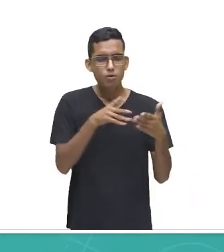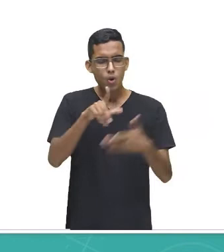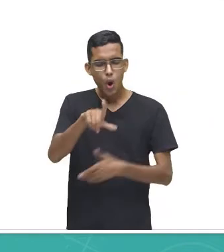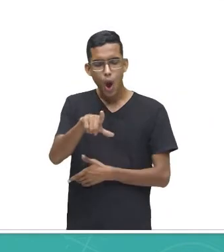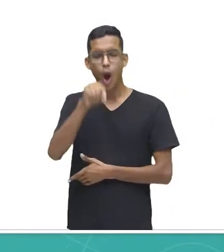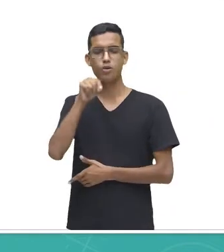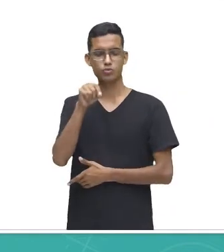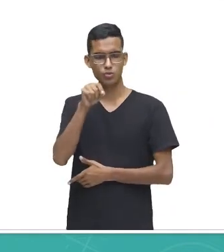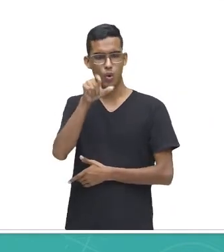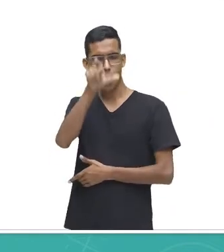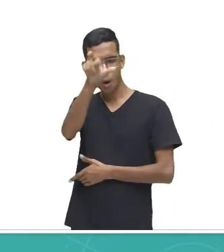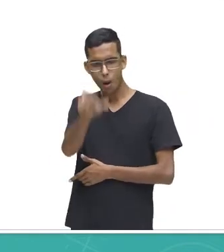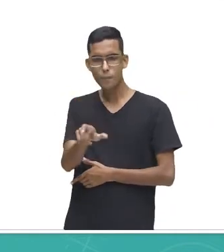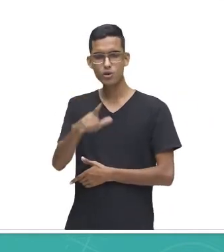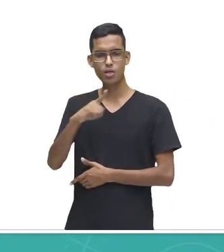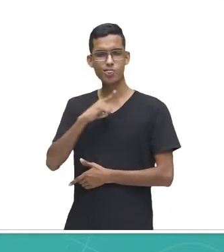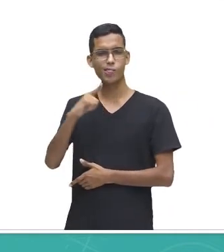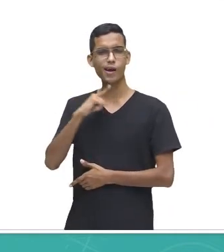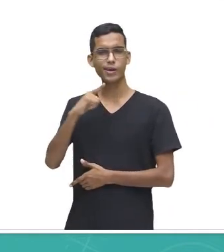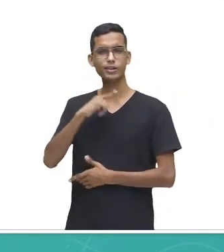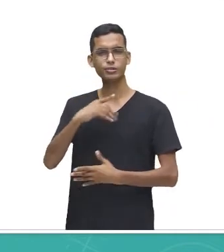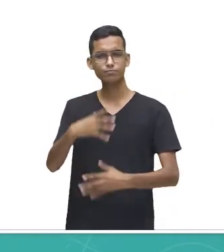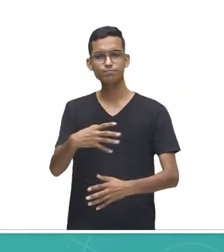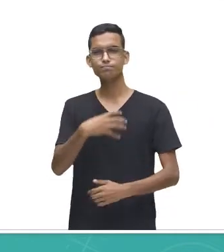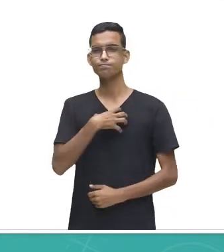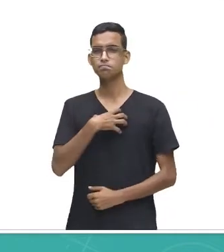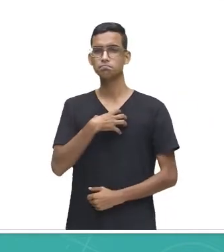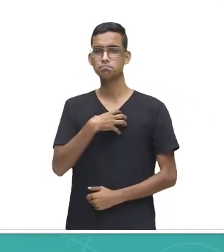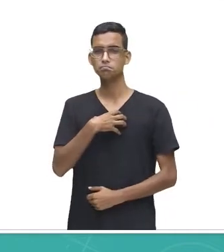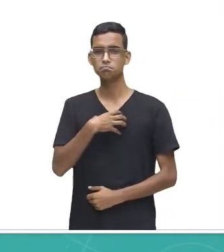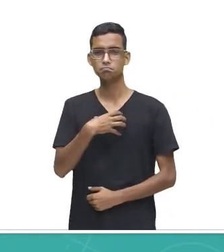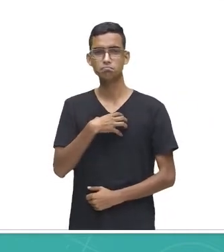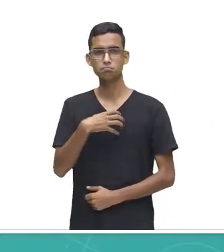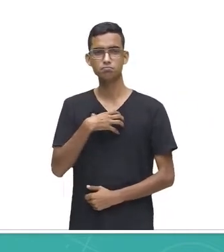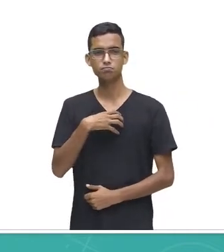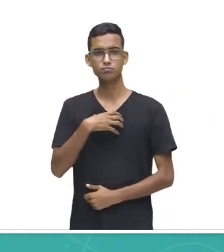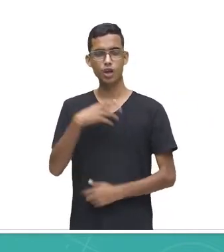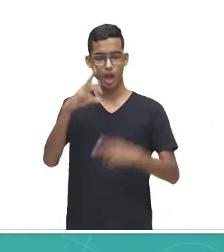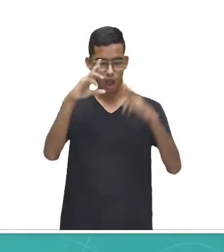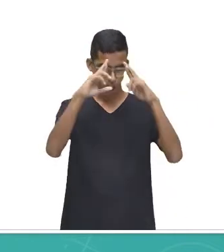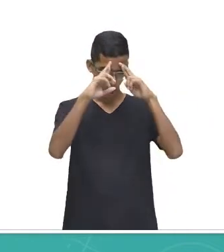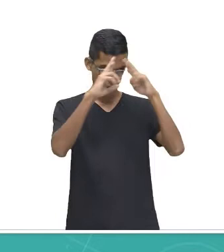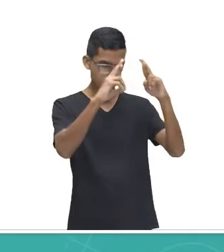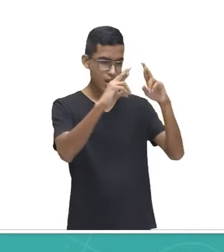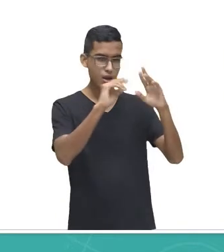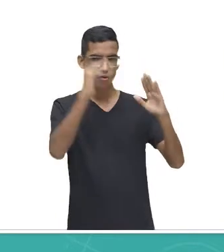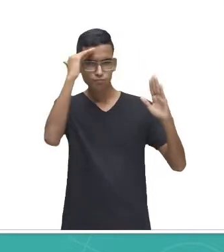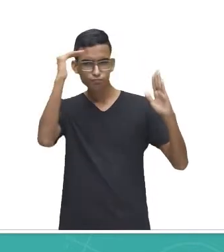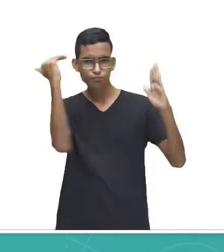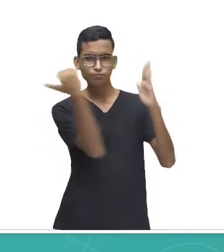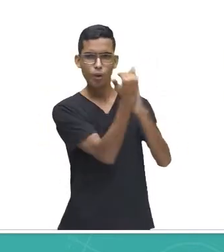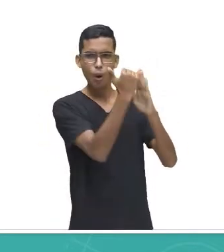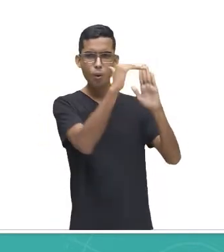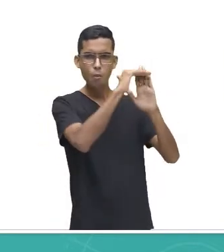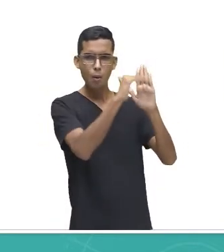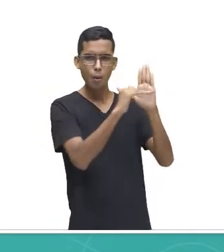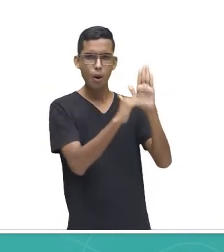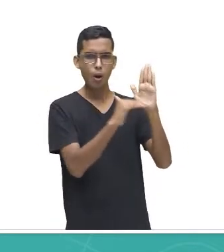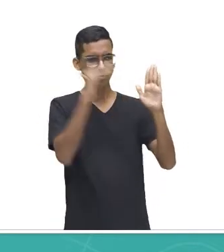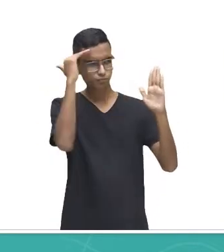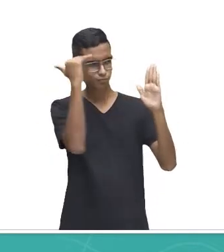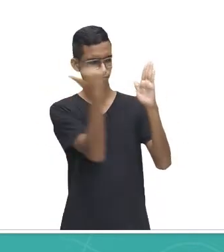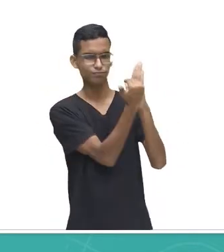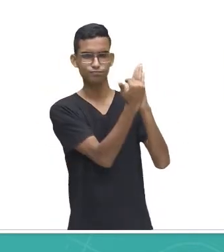como um indivíduo deve agir dentro desses limites. Essa fotinha aí do peixe, né?